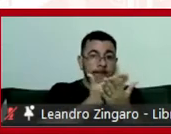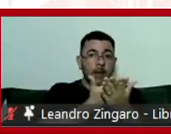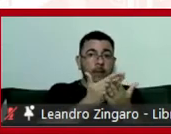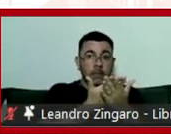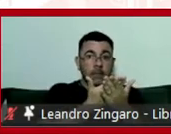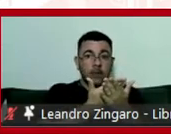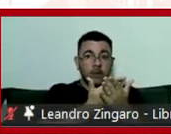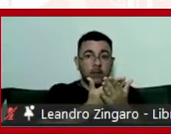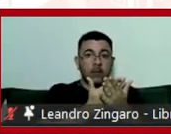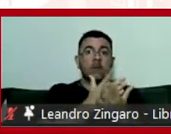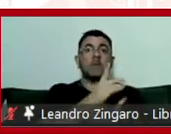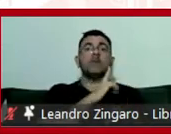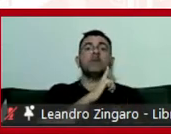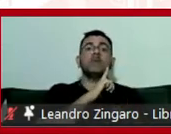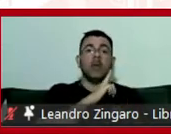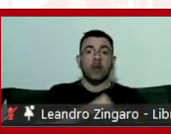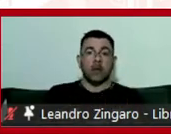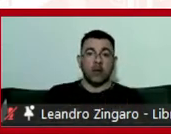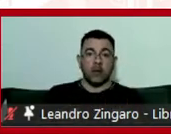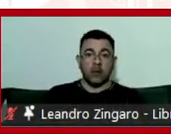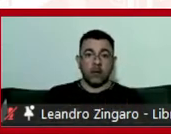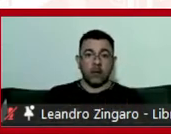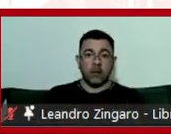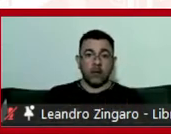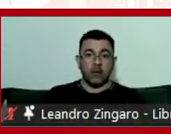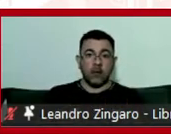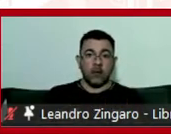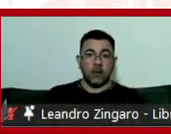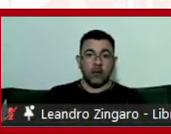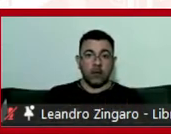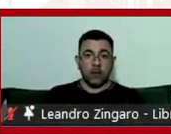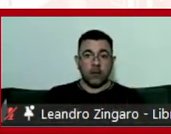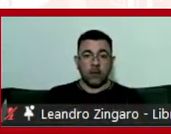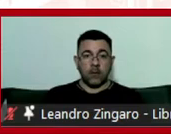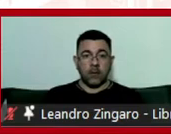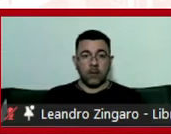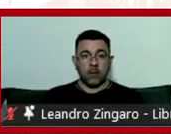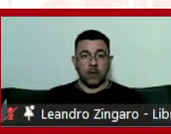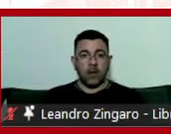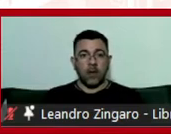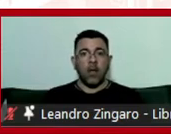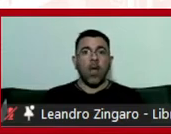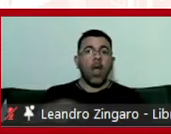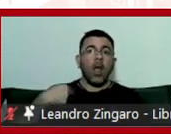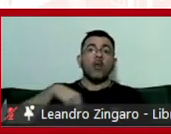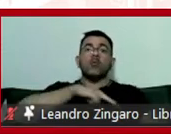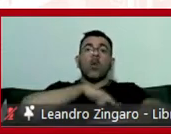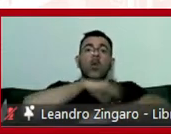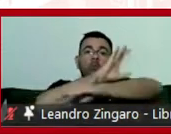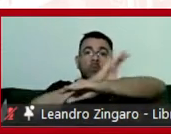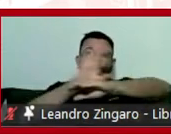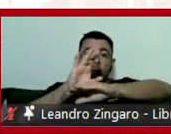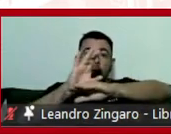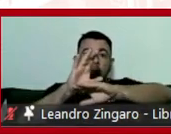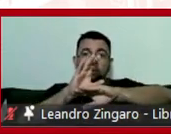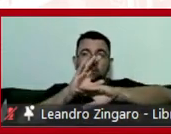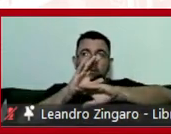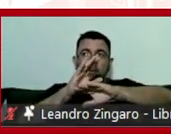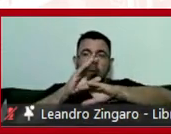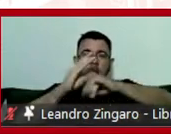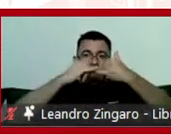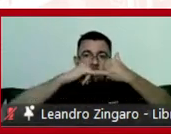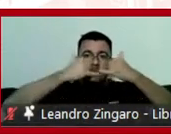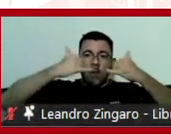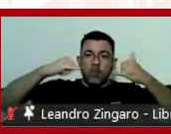gol né então os cursos lá são 17 escolas eh e a gente faz os cursos vão mudando Então essa coisa de energia solar é